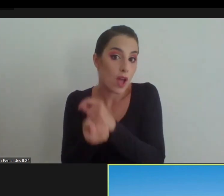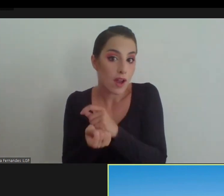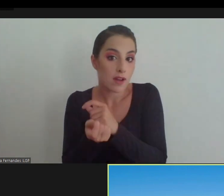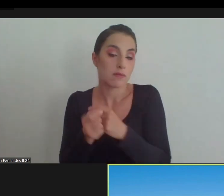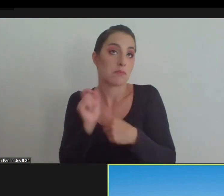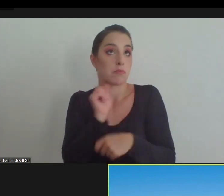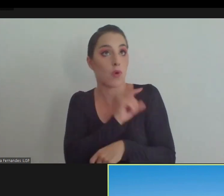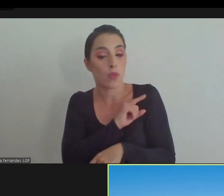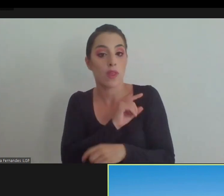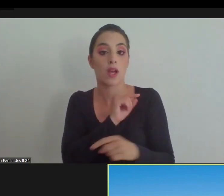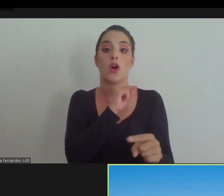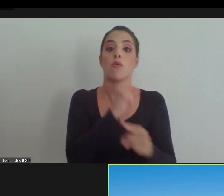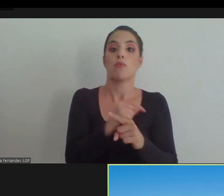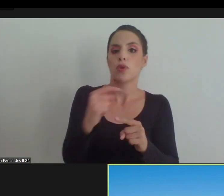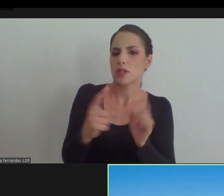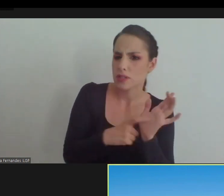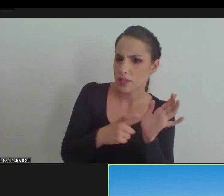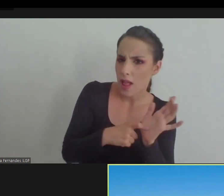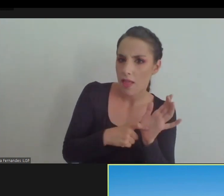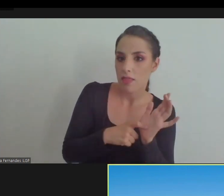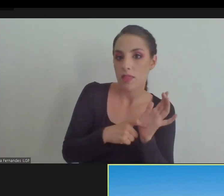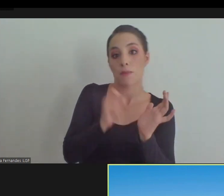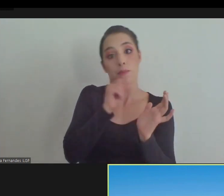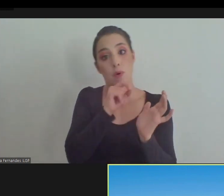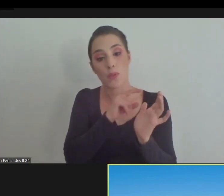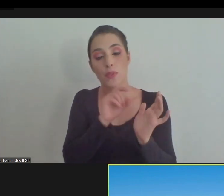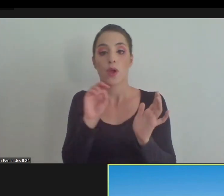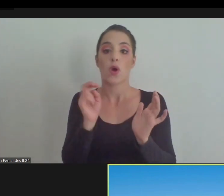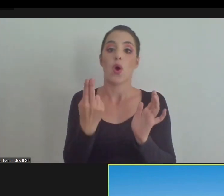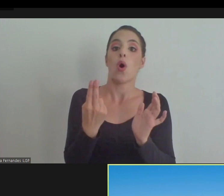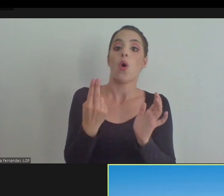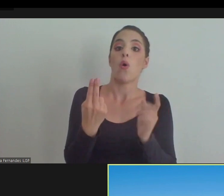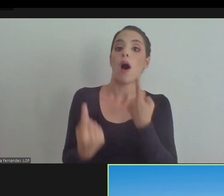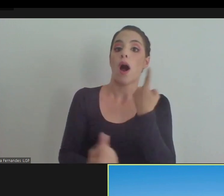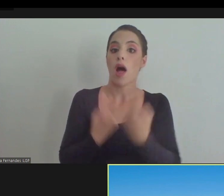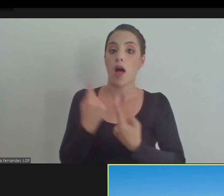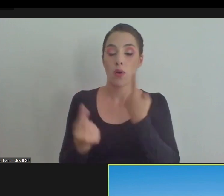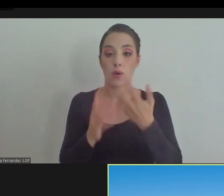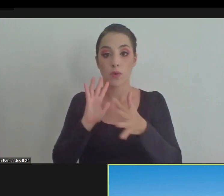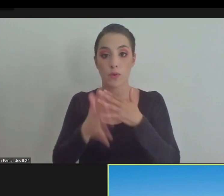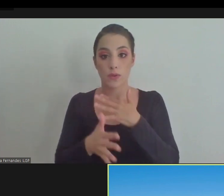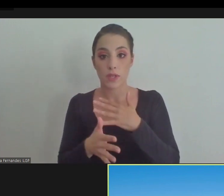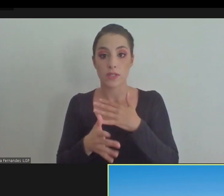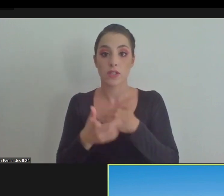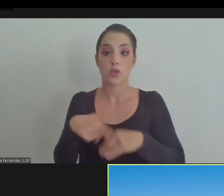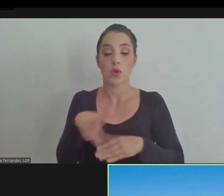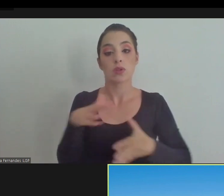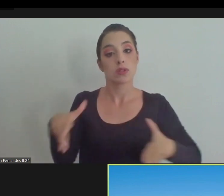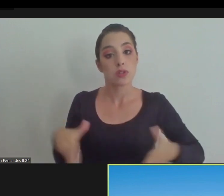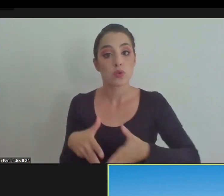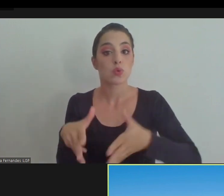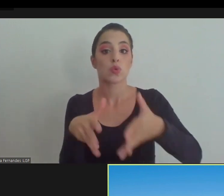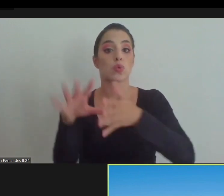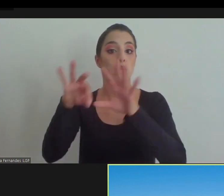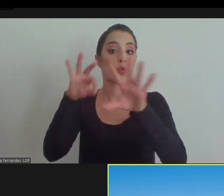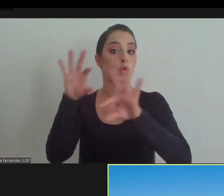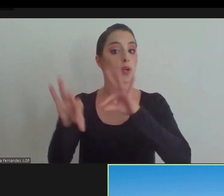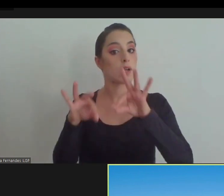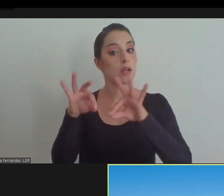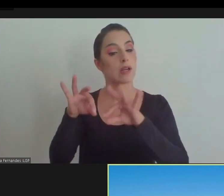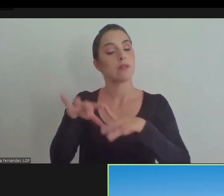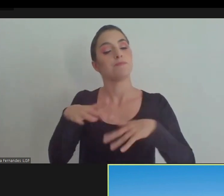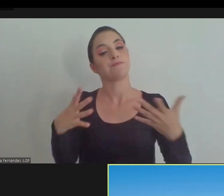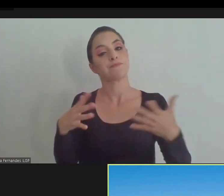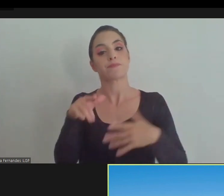é necessidade? Também pode ser. Ou há uma mão invisível que faz com que sigamos um determinado caminho. E essa mão invisível tem um